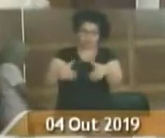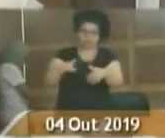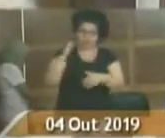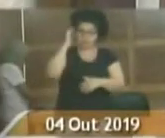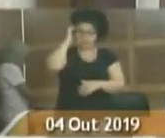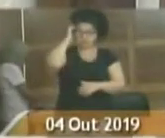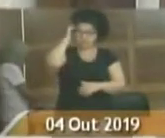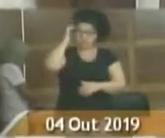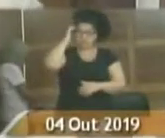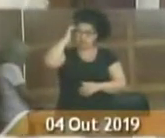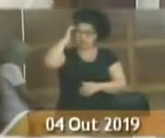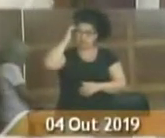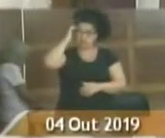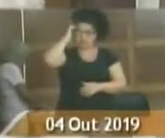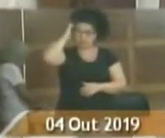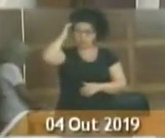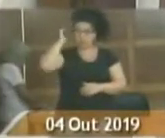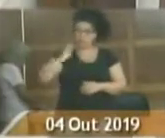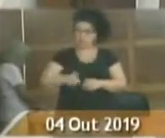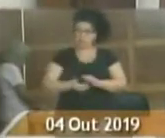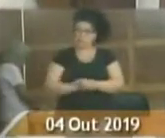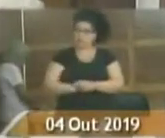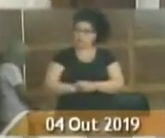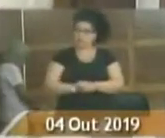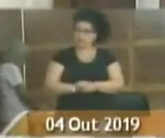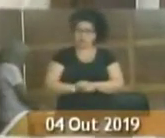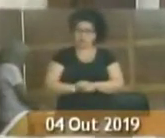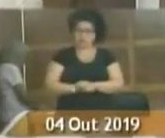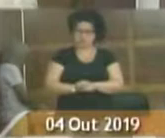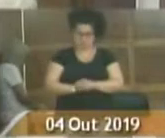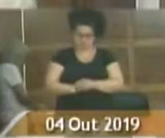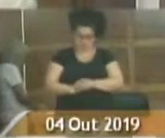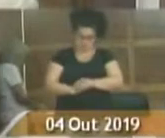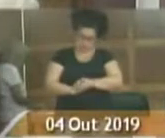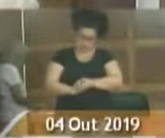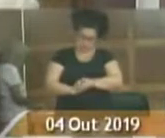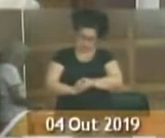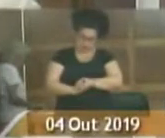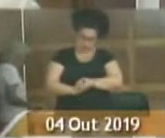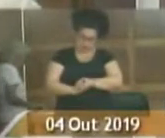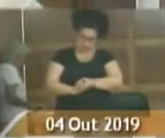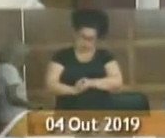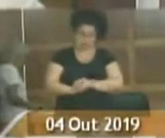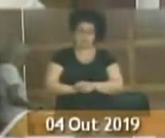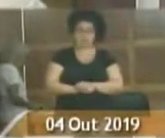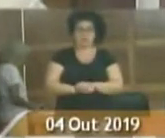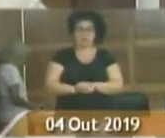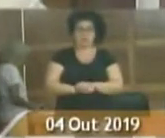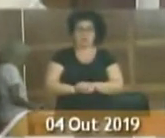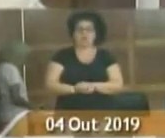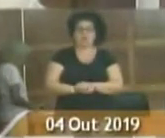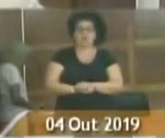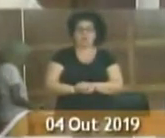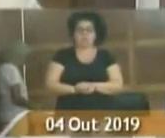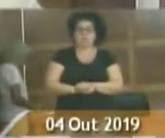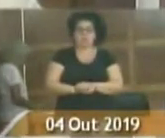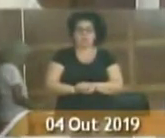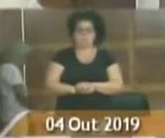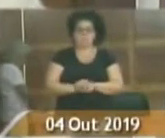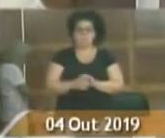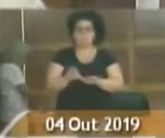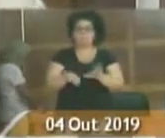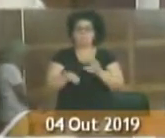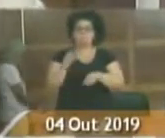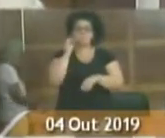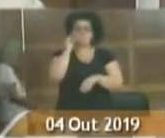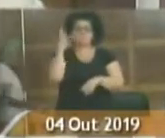lá do Paraná, que a gente tem a medicação. Então, tipo assim, nem todo gato, às vezes você pega aquele gato e está